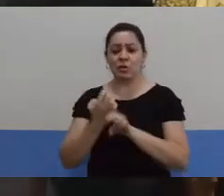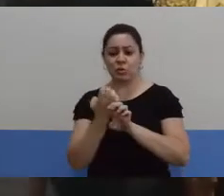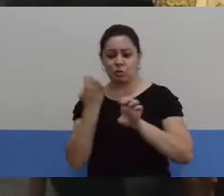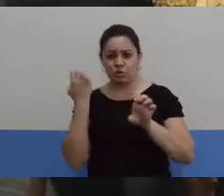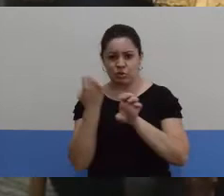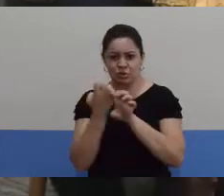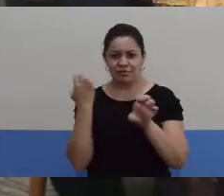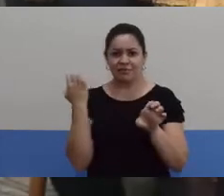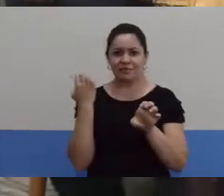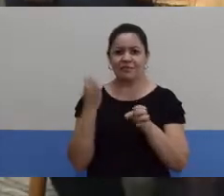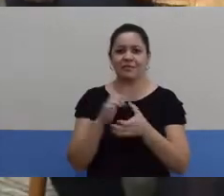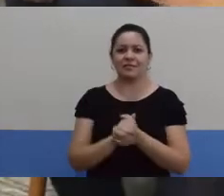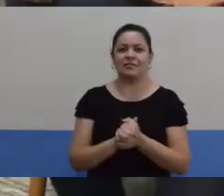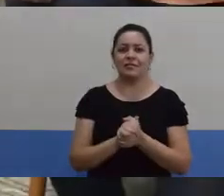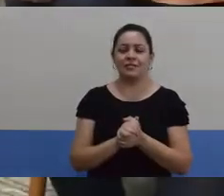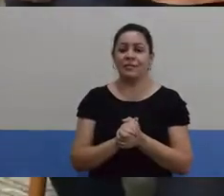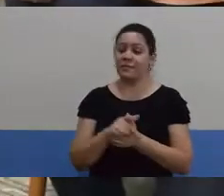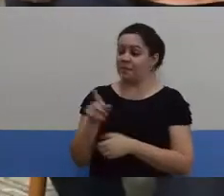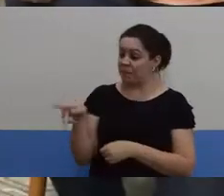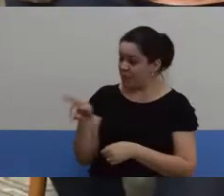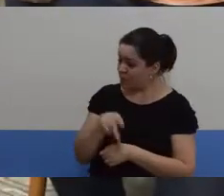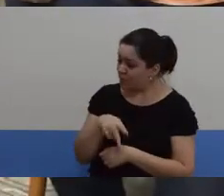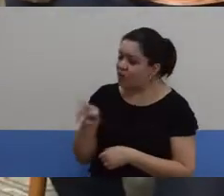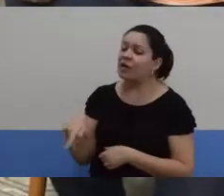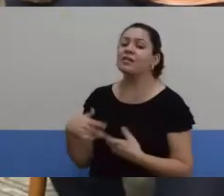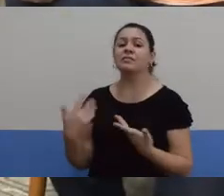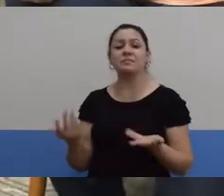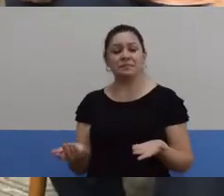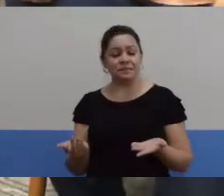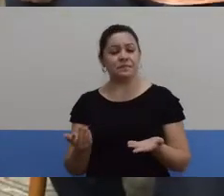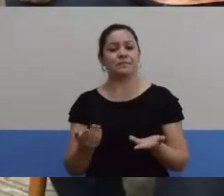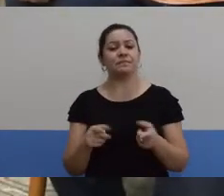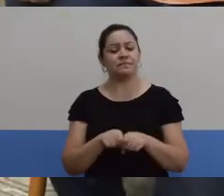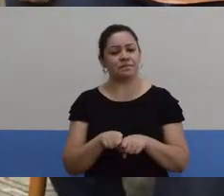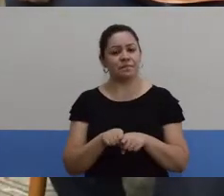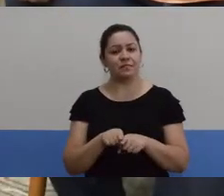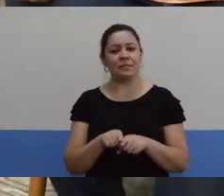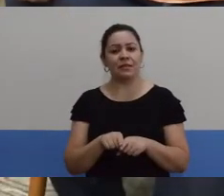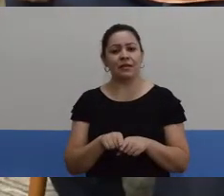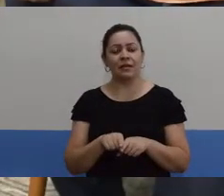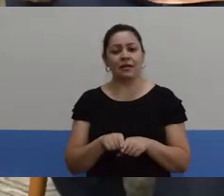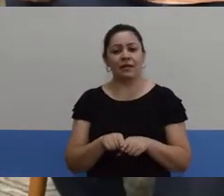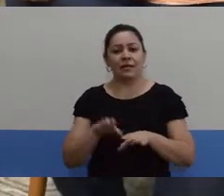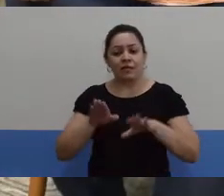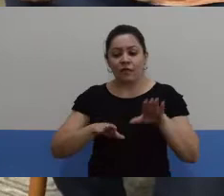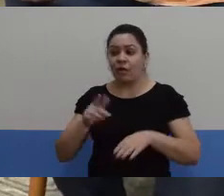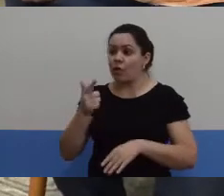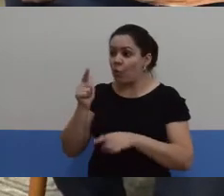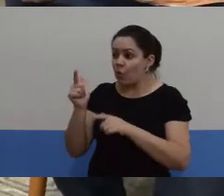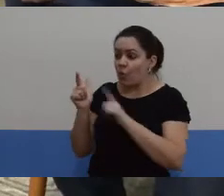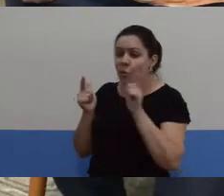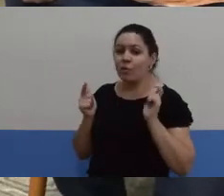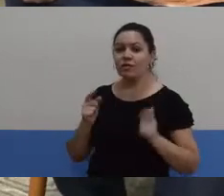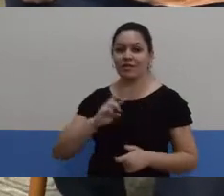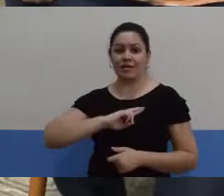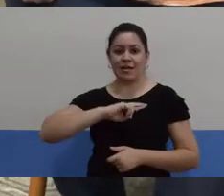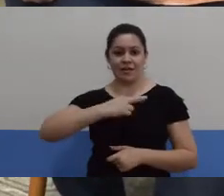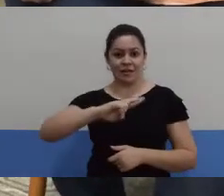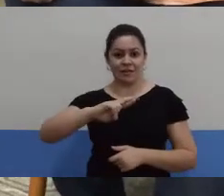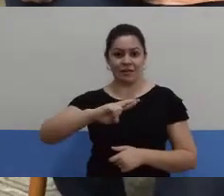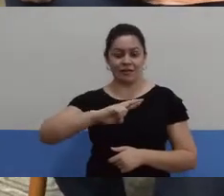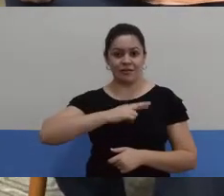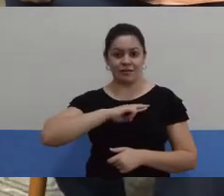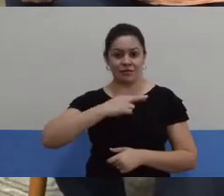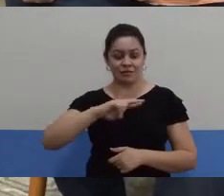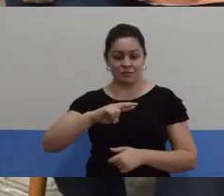engenheiros, né? Os professores, os professores. E podemos isso. ver, talvez, de outras religiões, né? Aproveitando, Sem dúvida, como que